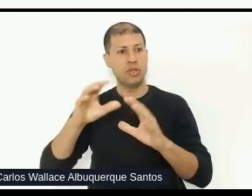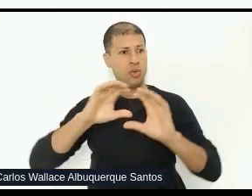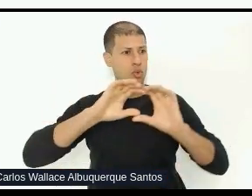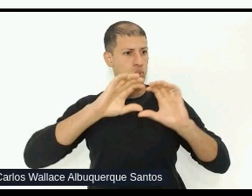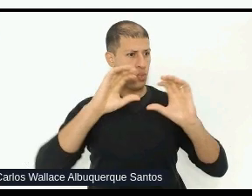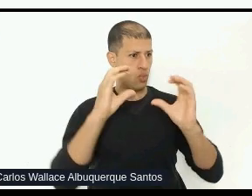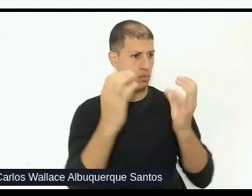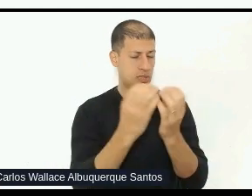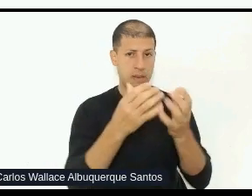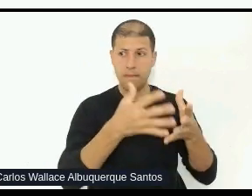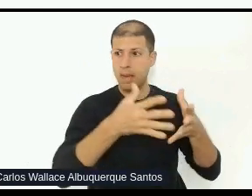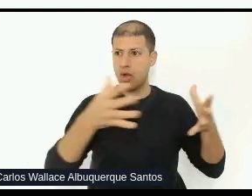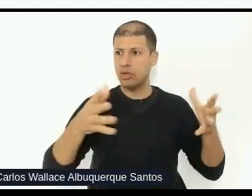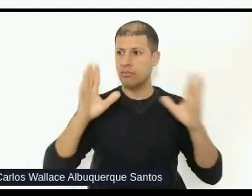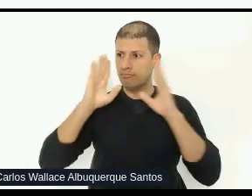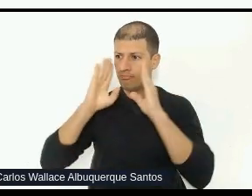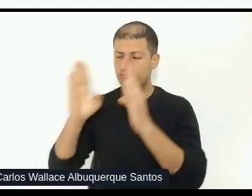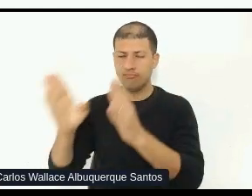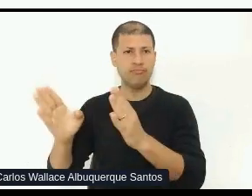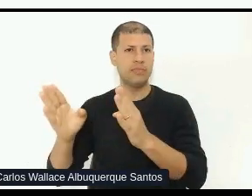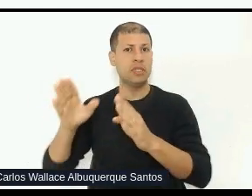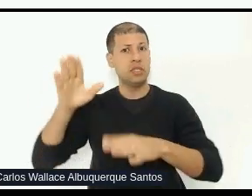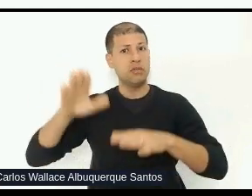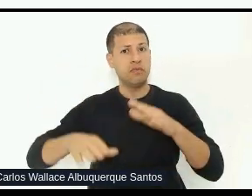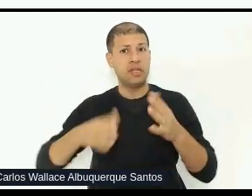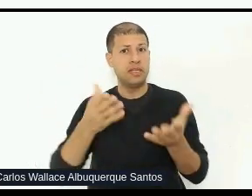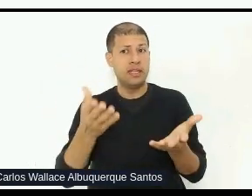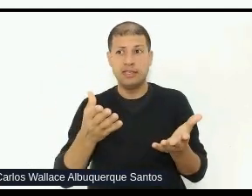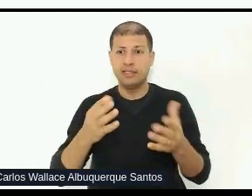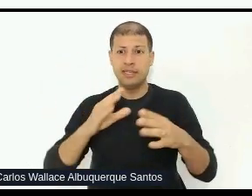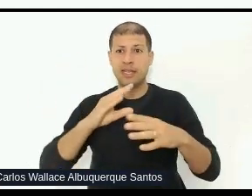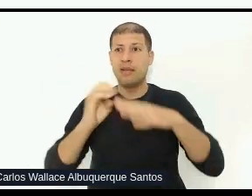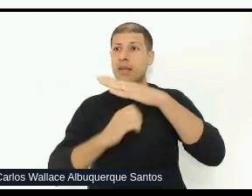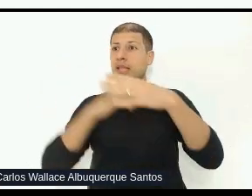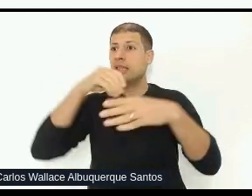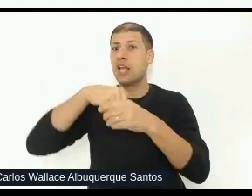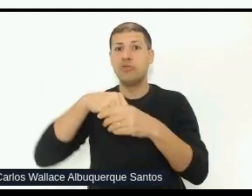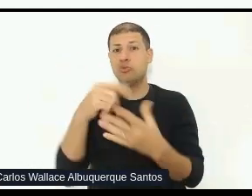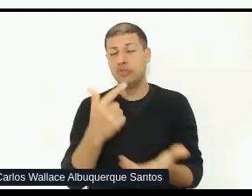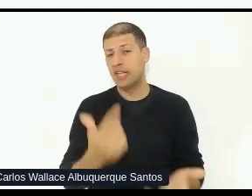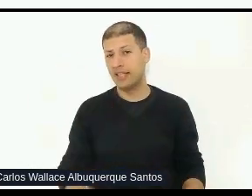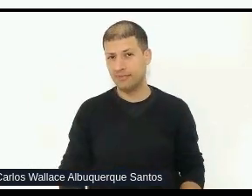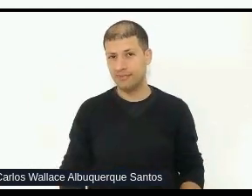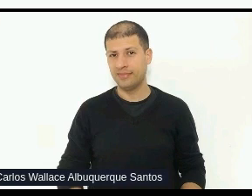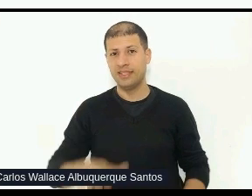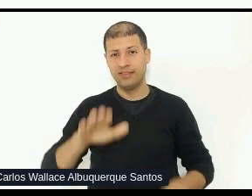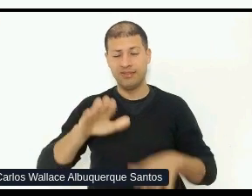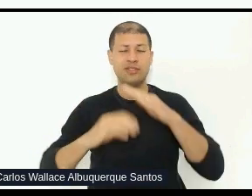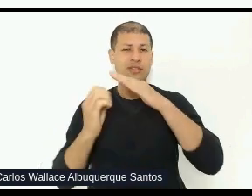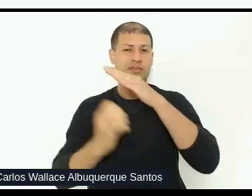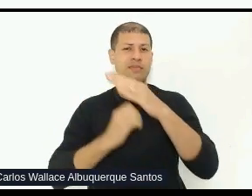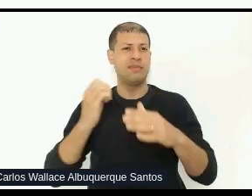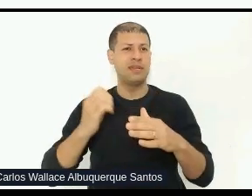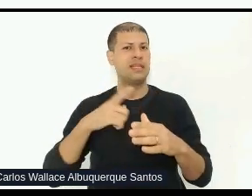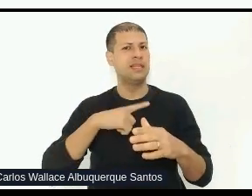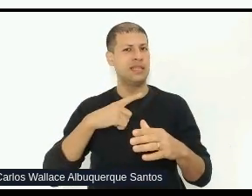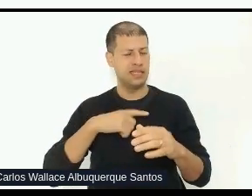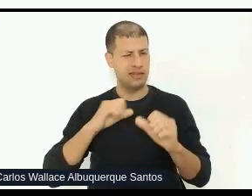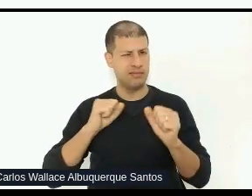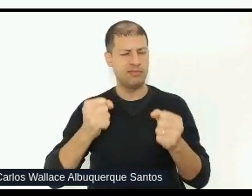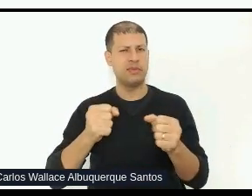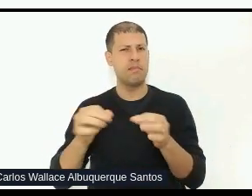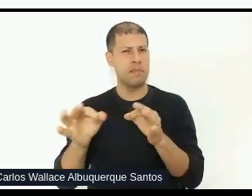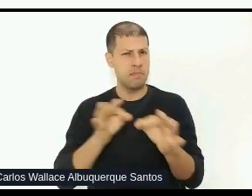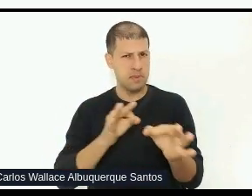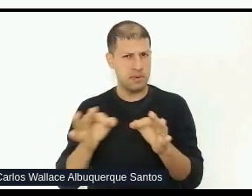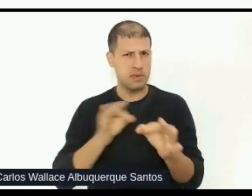ainda nem esteja dentro da sua organização. Acho que a sua organização estará bem preparada para receber